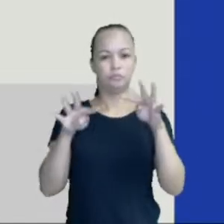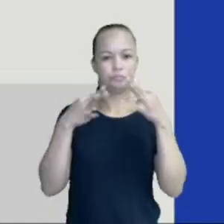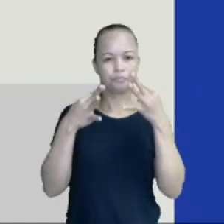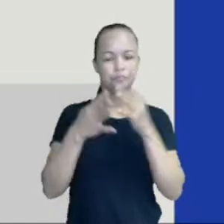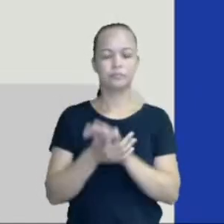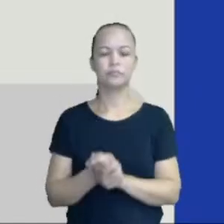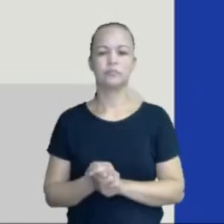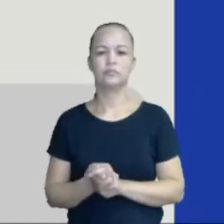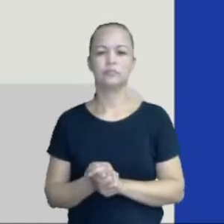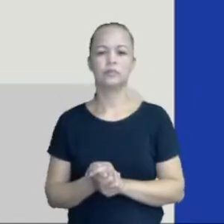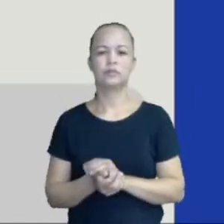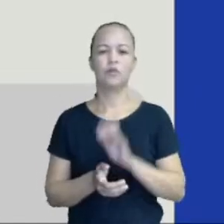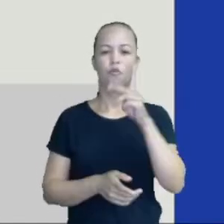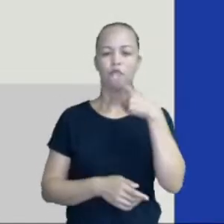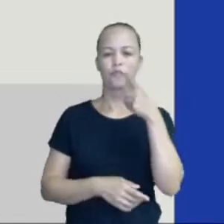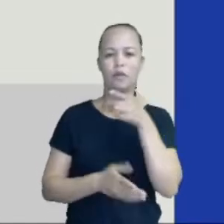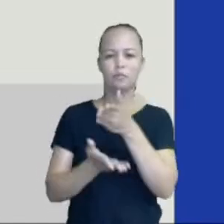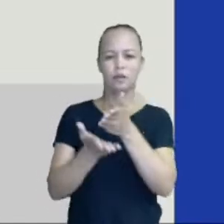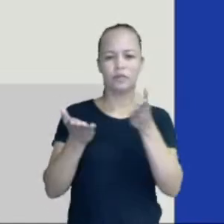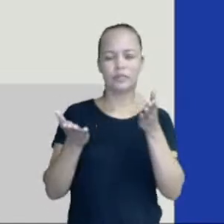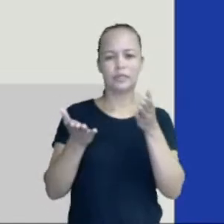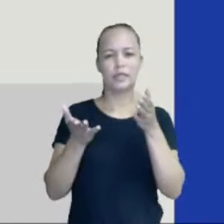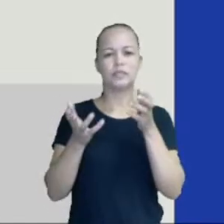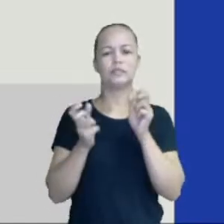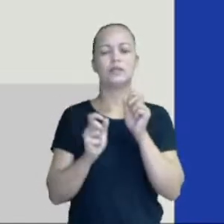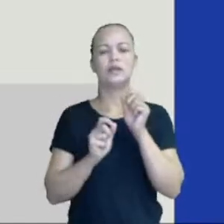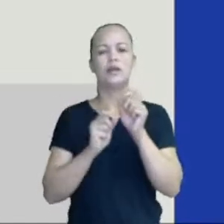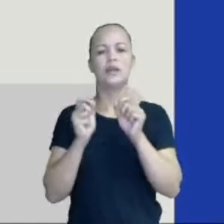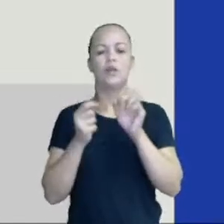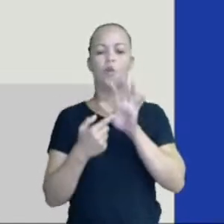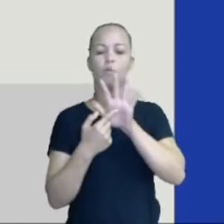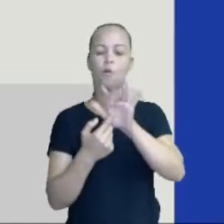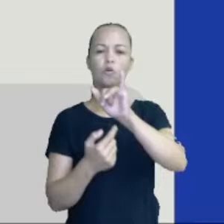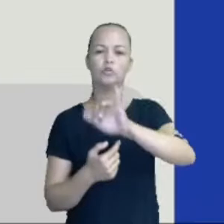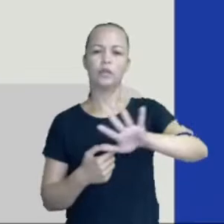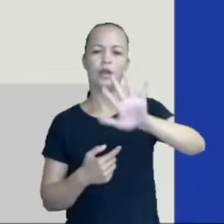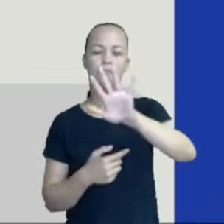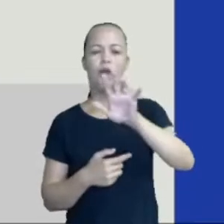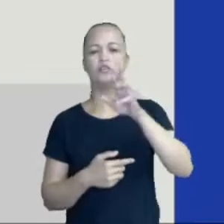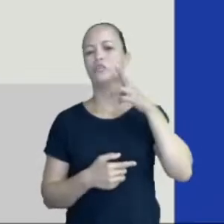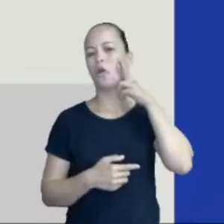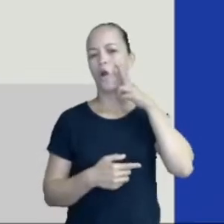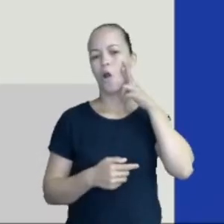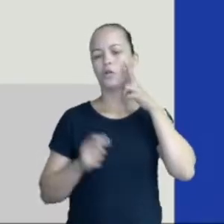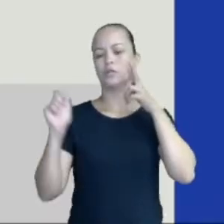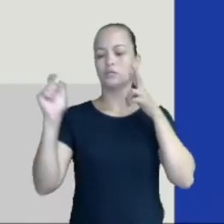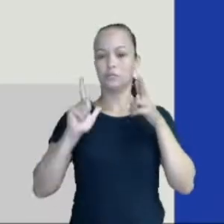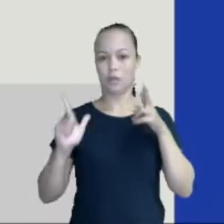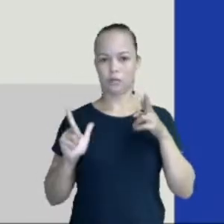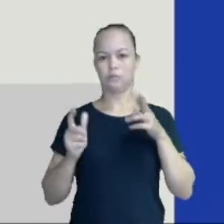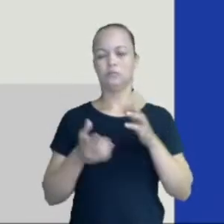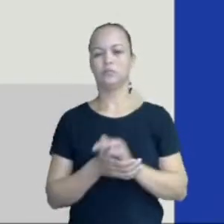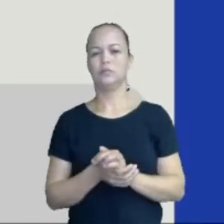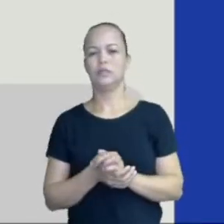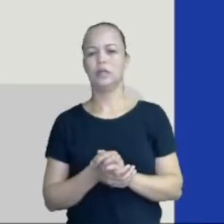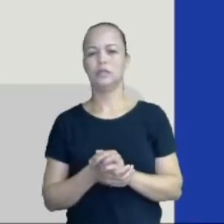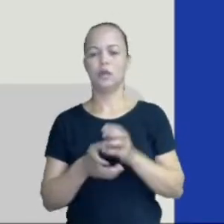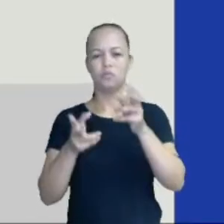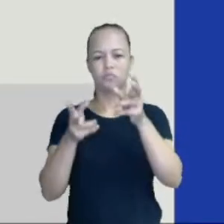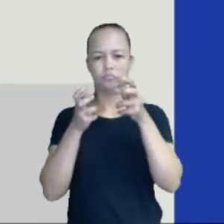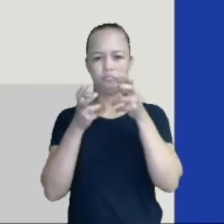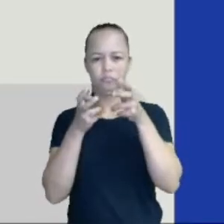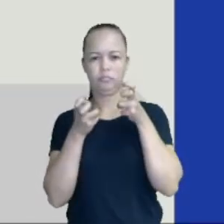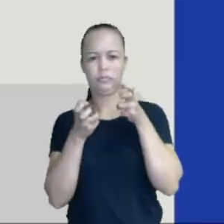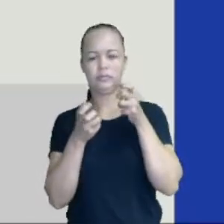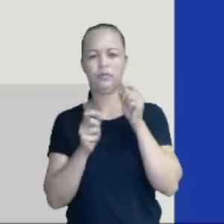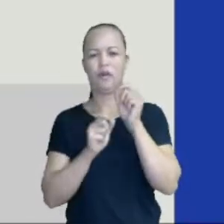vocês, quando a gente observa na figura anterior, eu separei aqui a figura rosa da figura azul. E a gente vai agora observar,